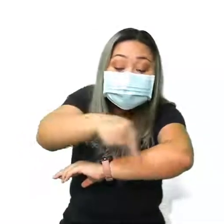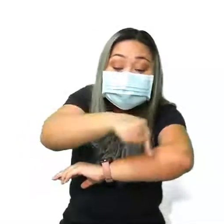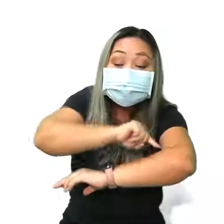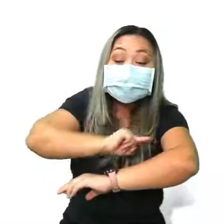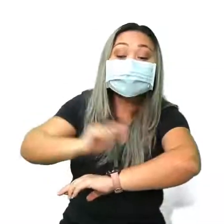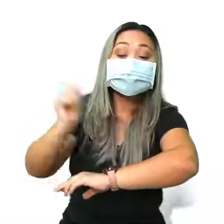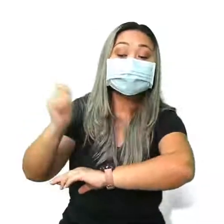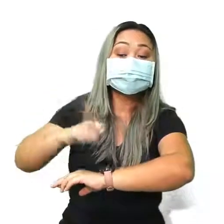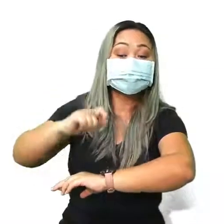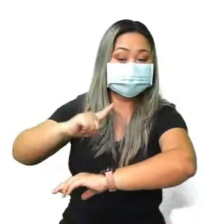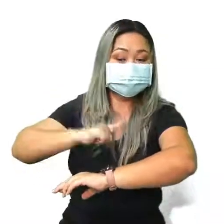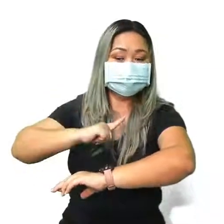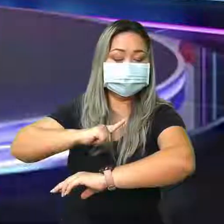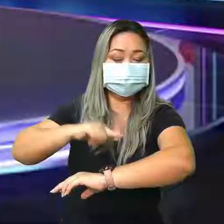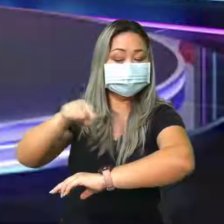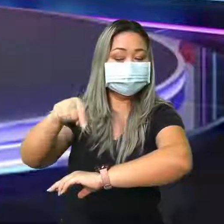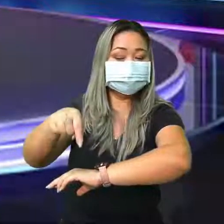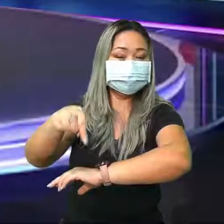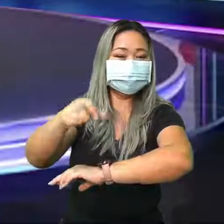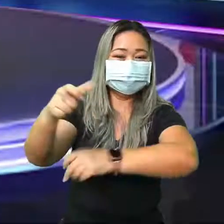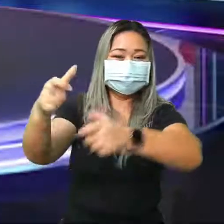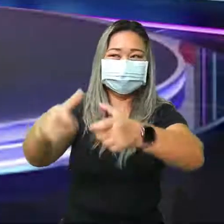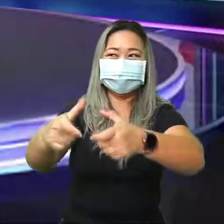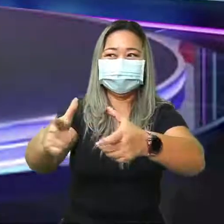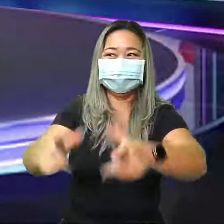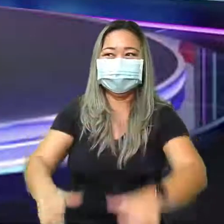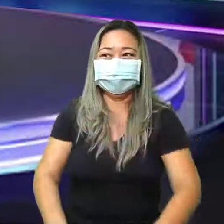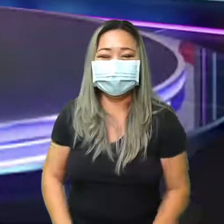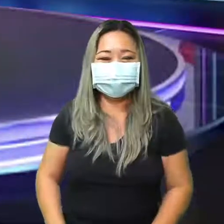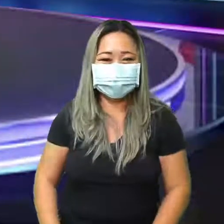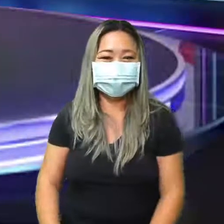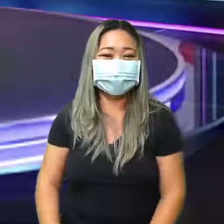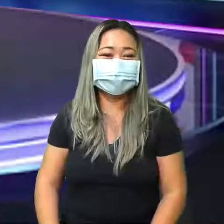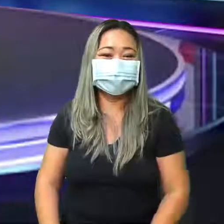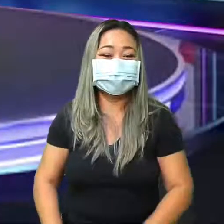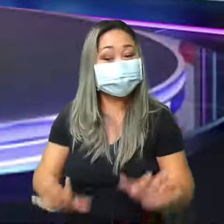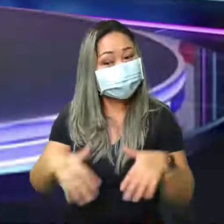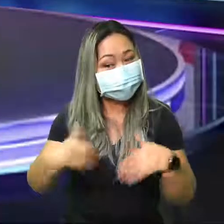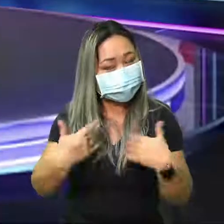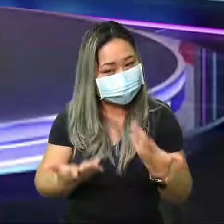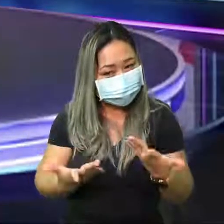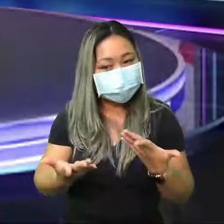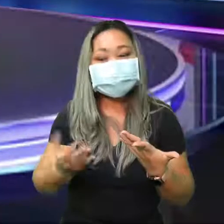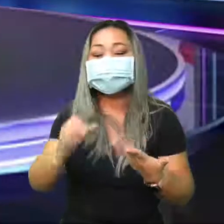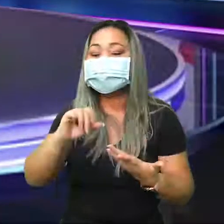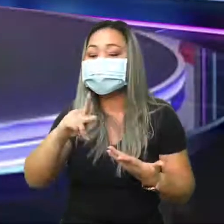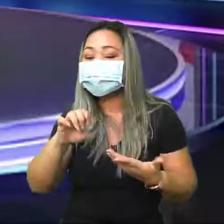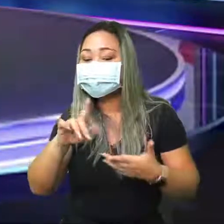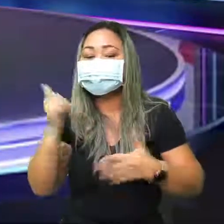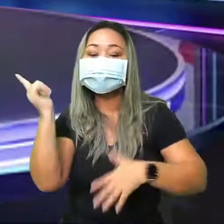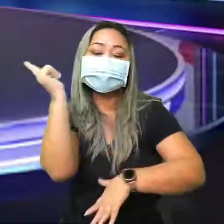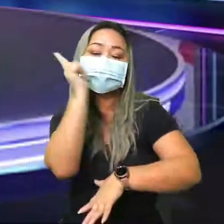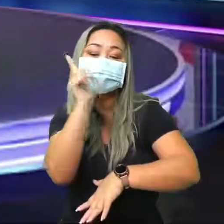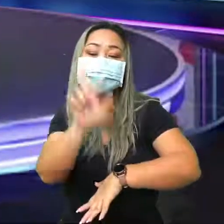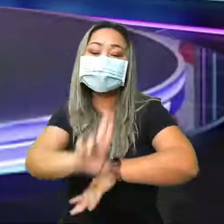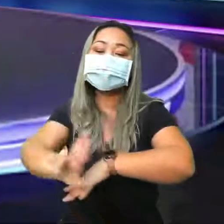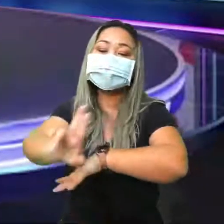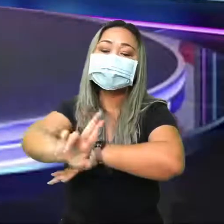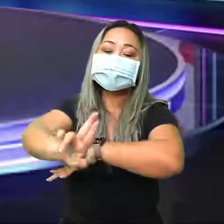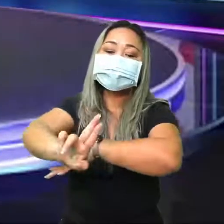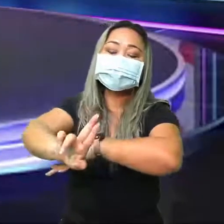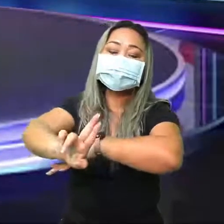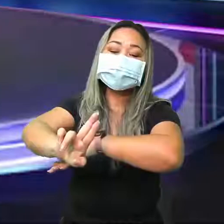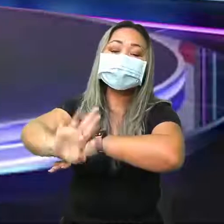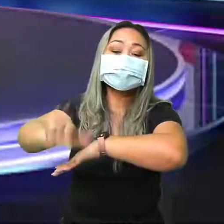disponíveis, presentes naquele determinado local, tá? E que a espécie vai conseguir